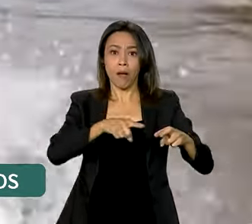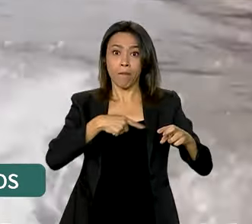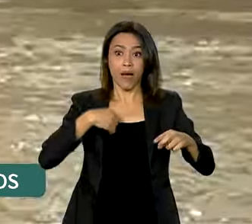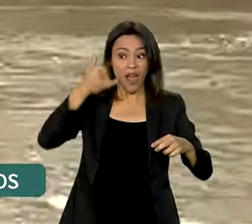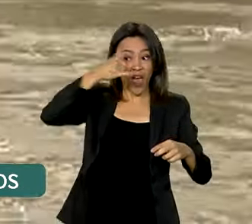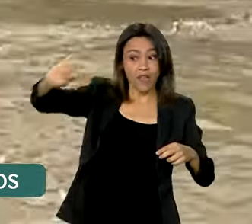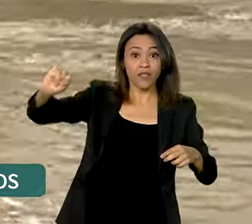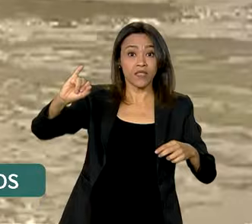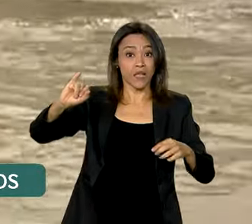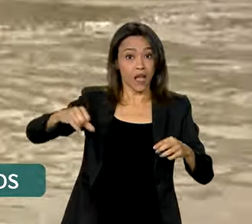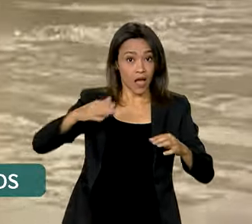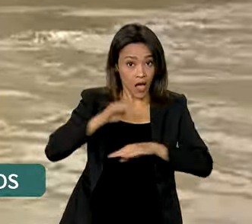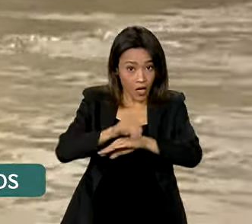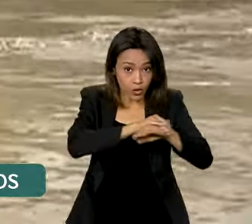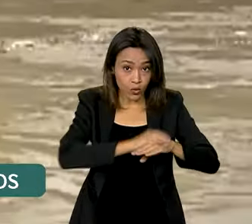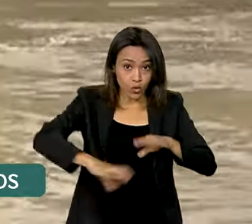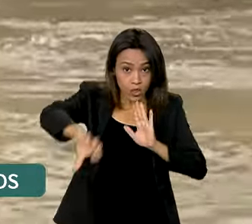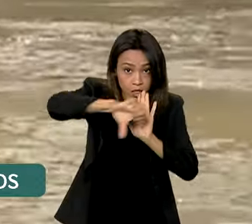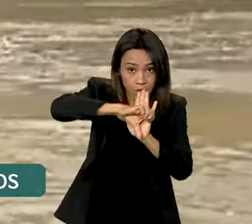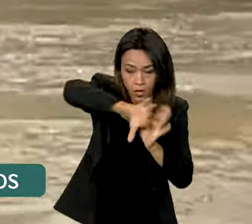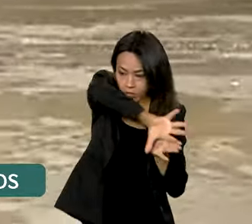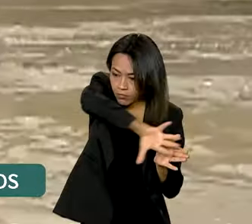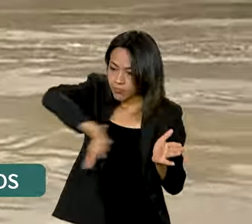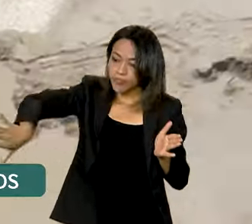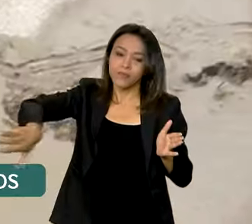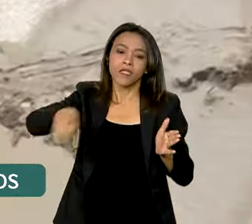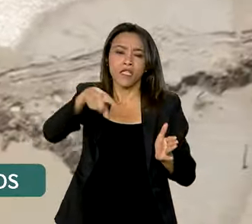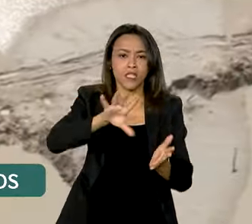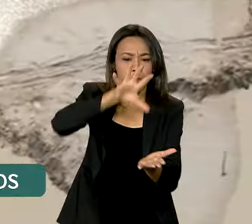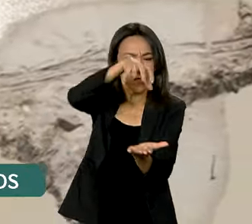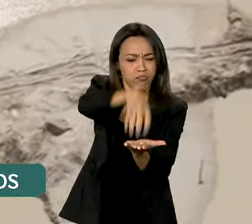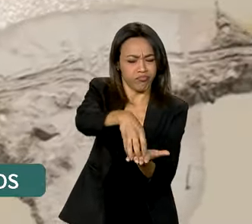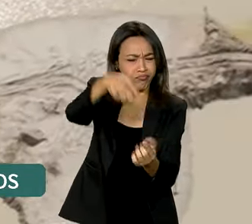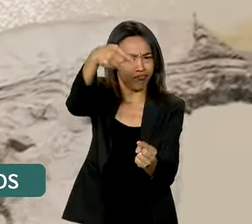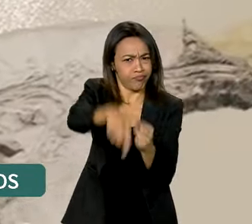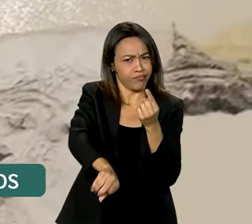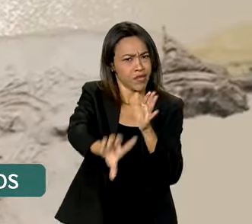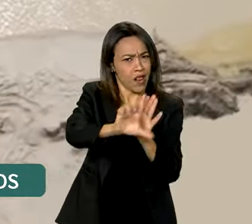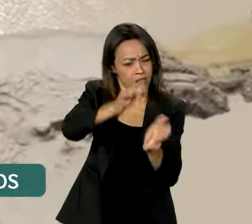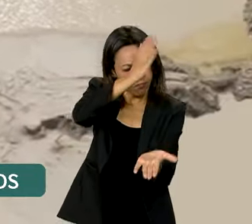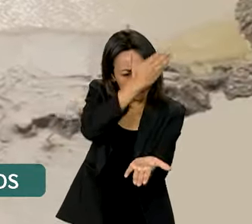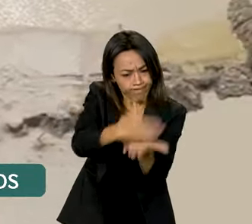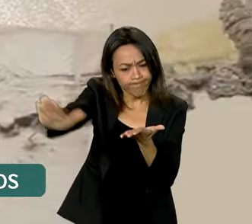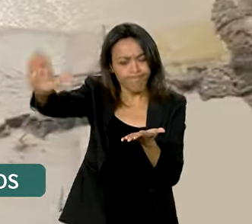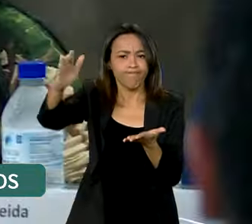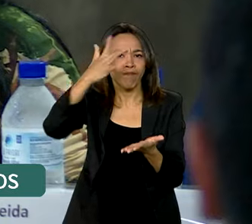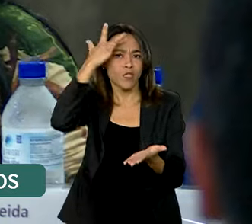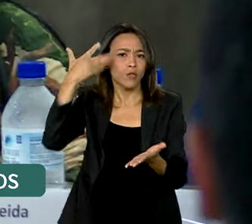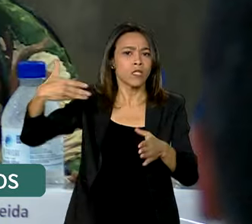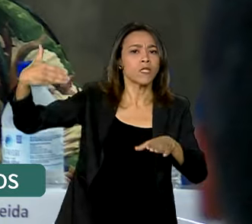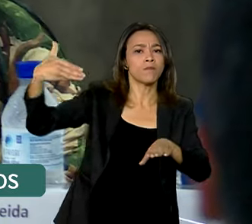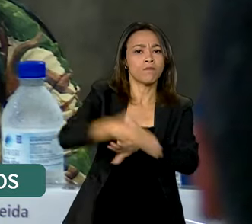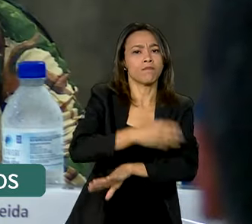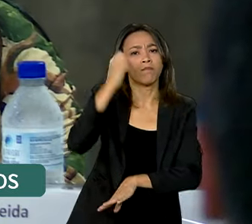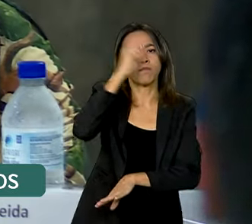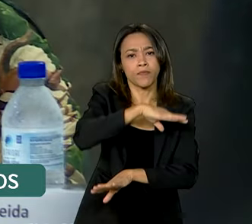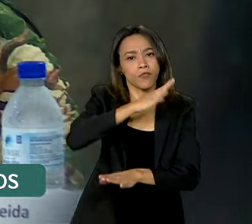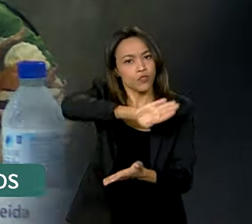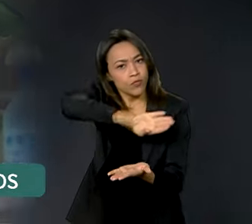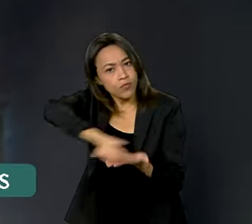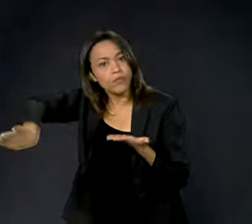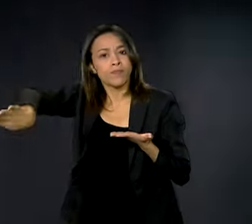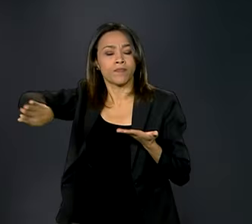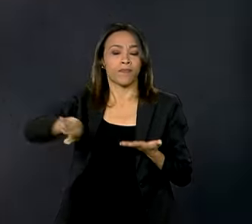reprimir ações criminosas, eliminar instalações ilegais e concluir a extrusão de invasores. Entendemos bem